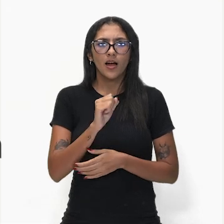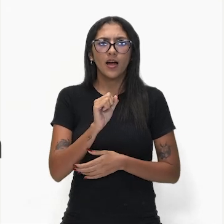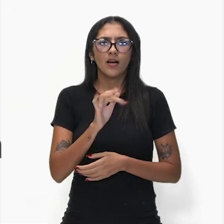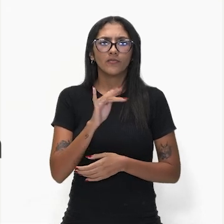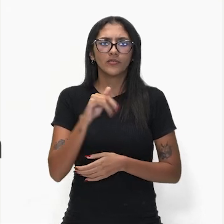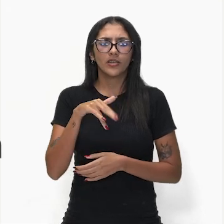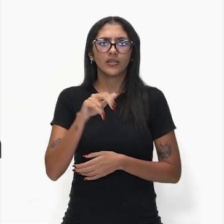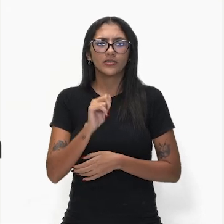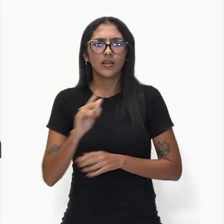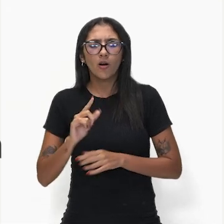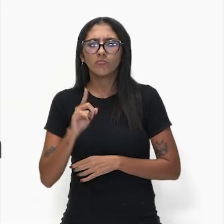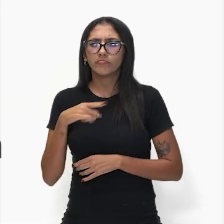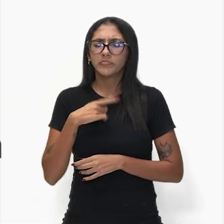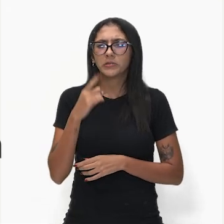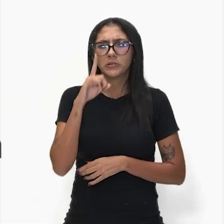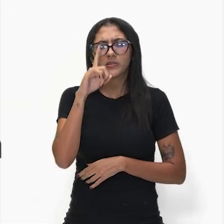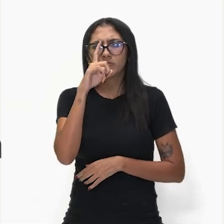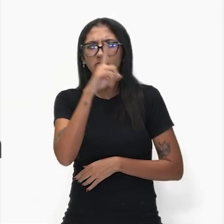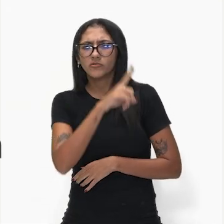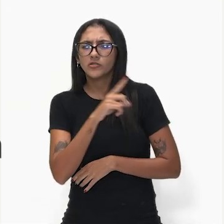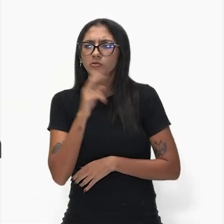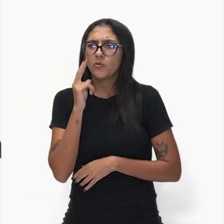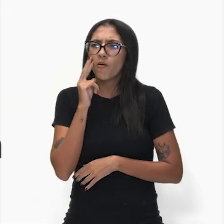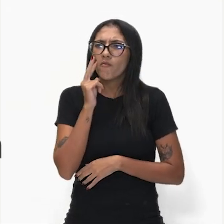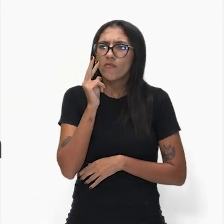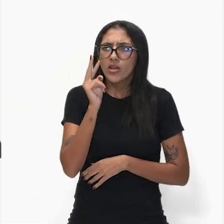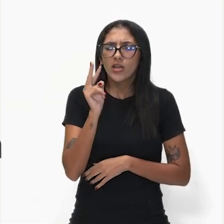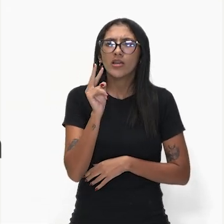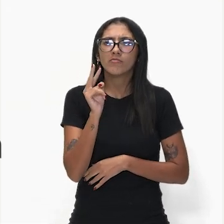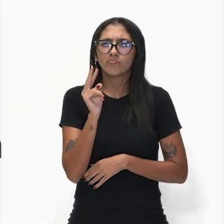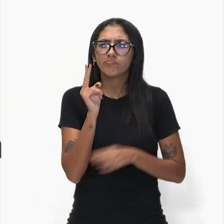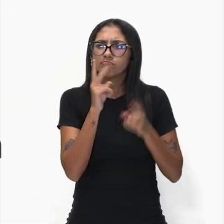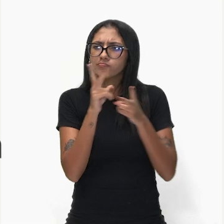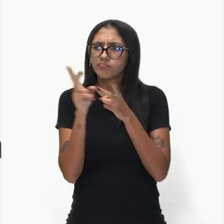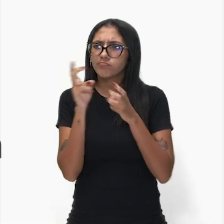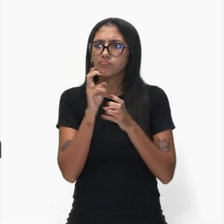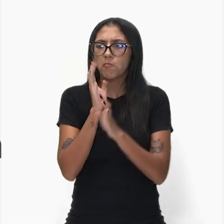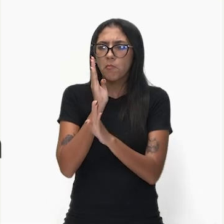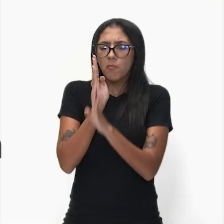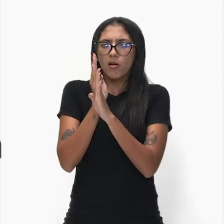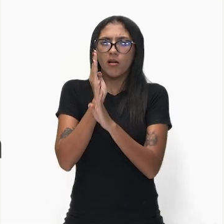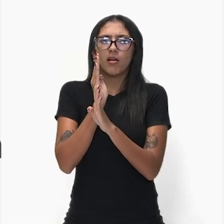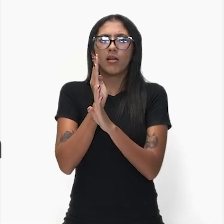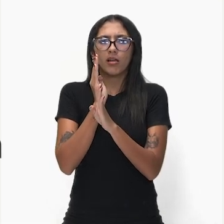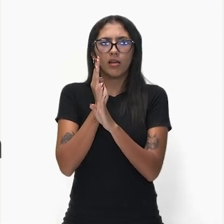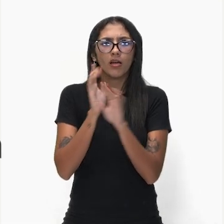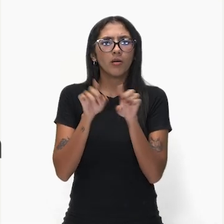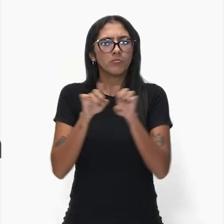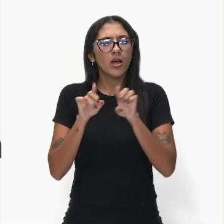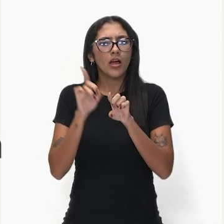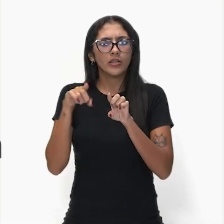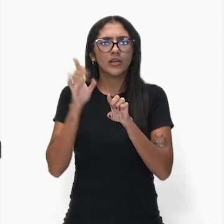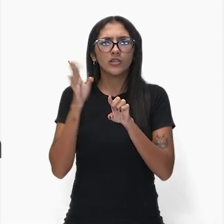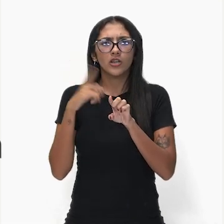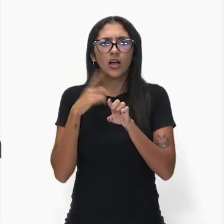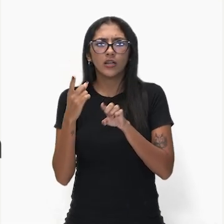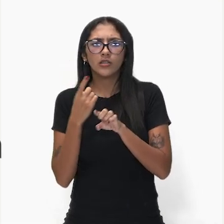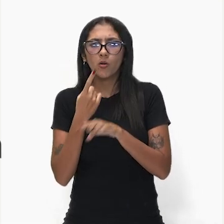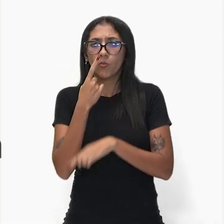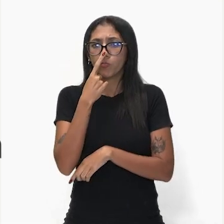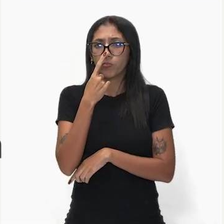identificou, apesar de seus olhos, olha só, já se terem habituado a reconhecer as criaturas através, olha